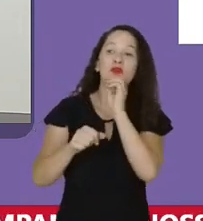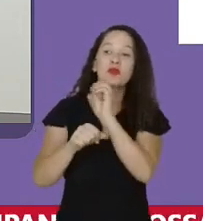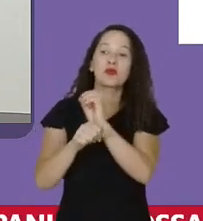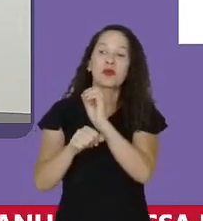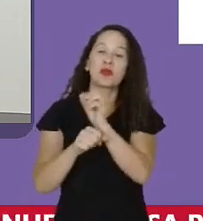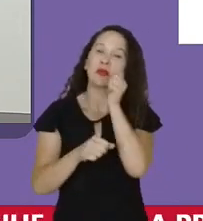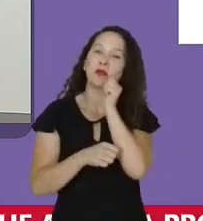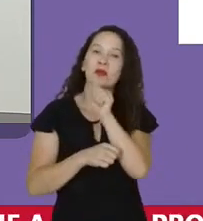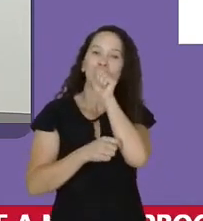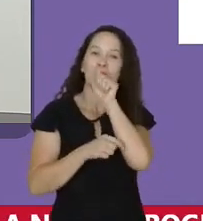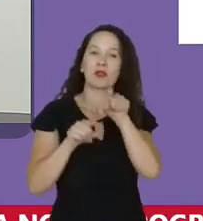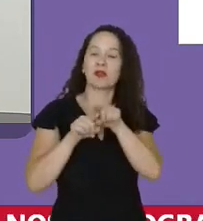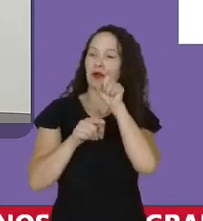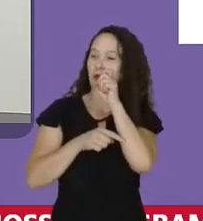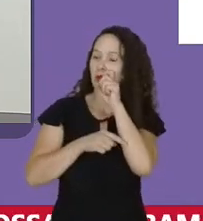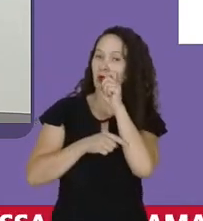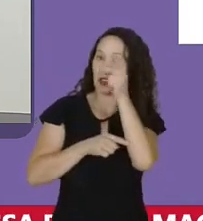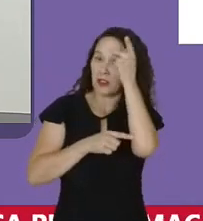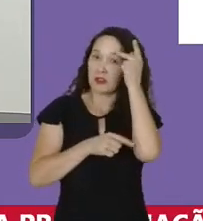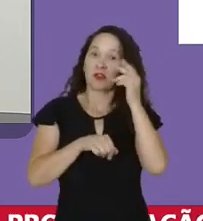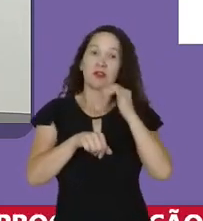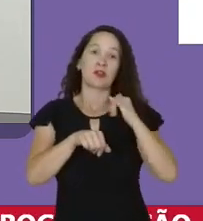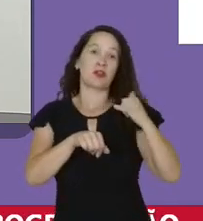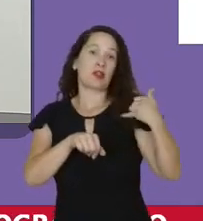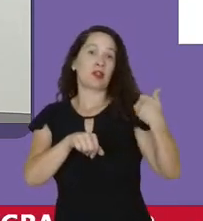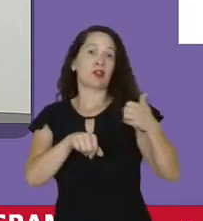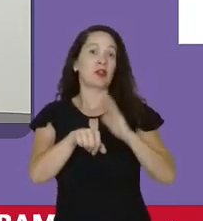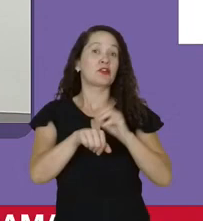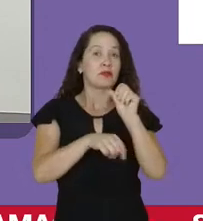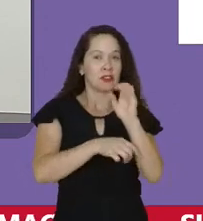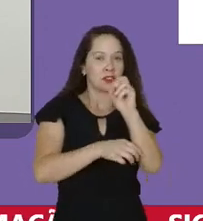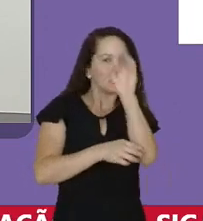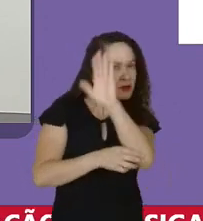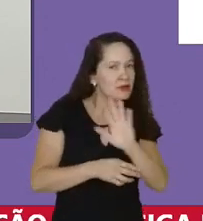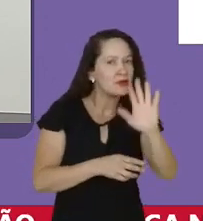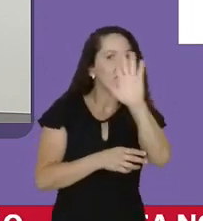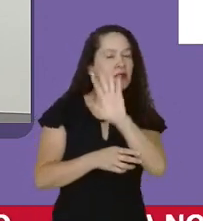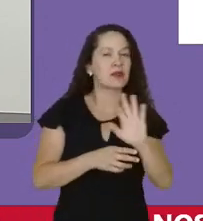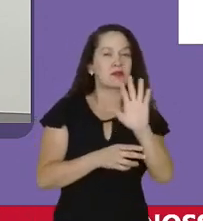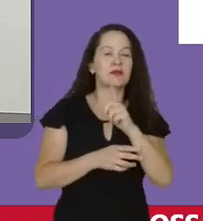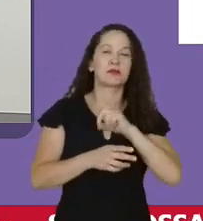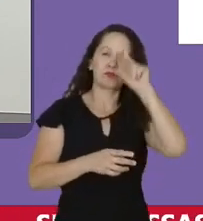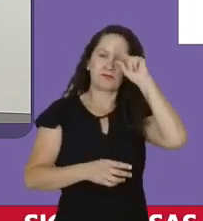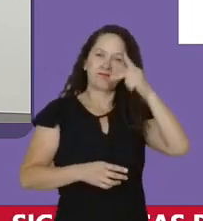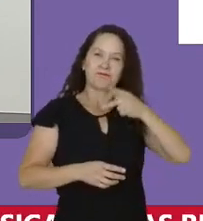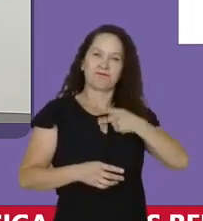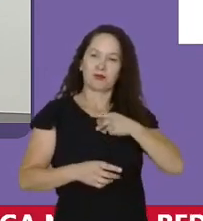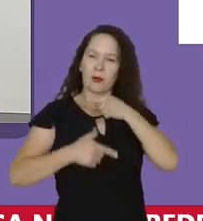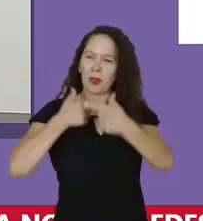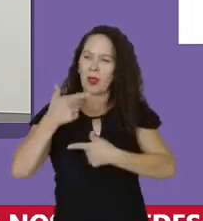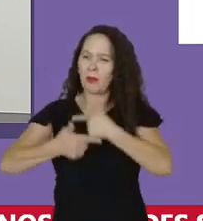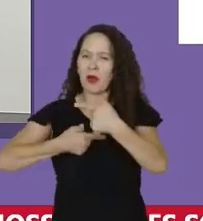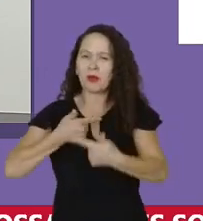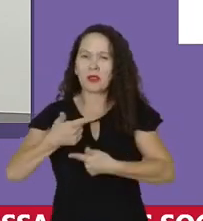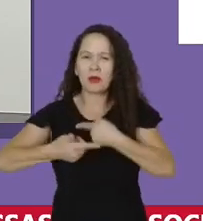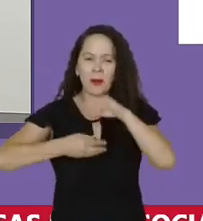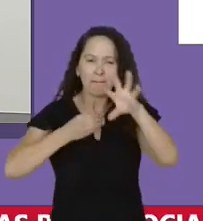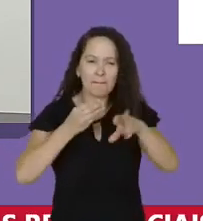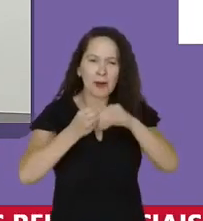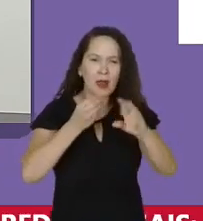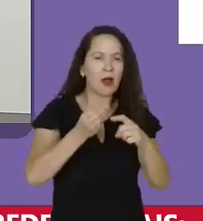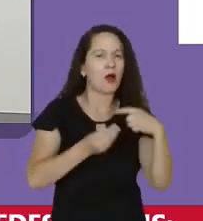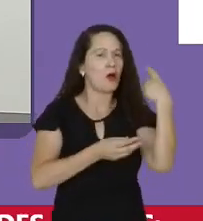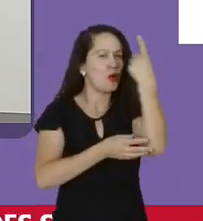dos filhos, das pessoas idosas, enfim, de uma forma geral, trazendo para si várias jornadas e um acúmulo maior de